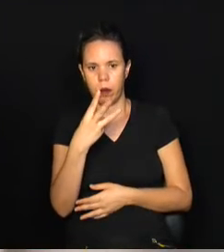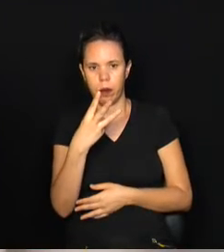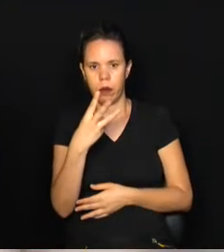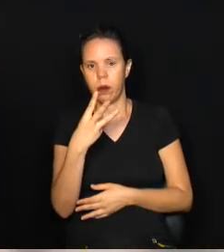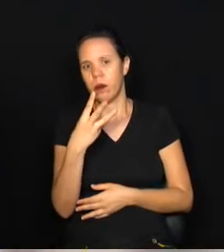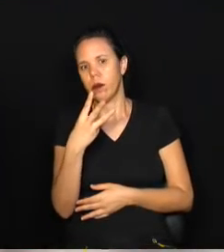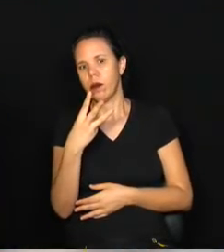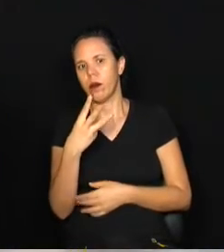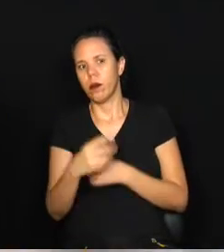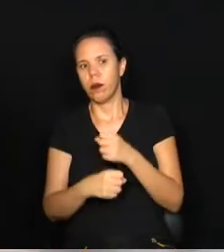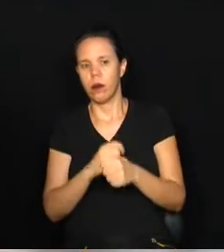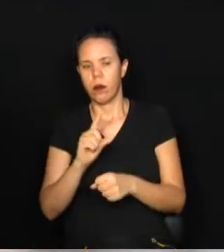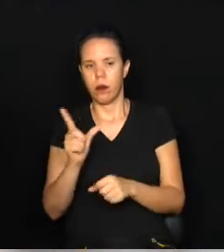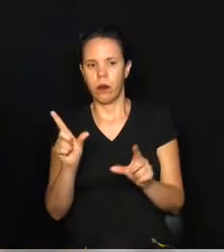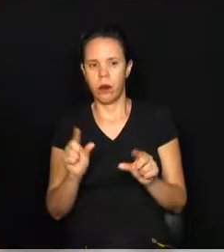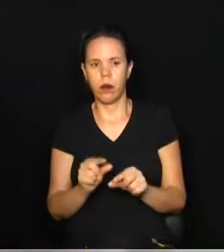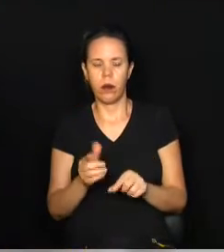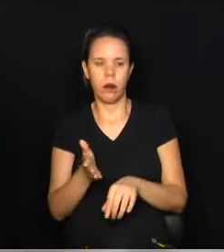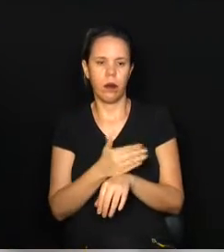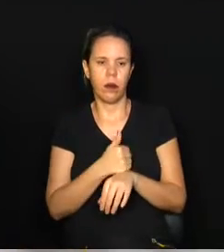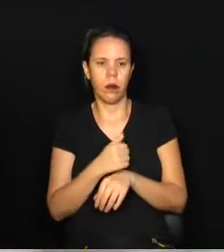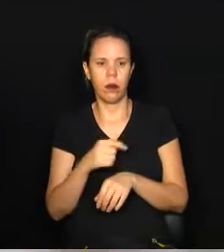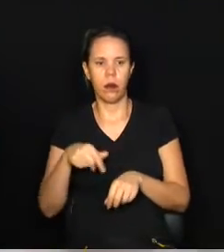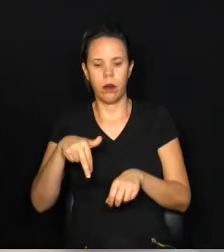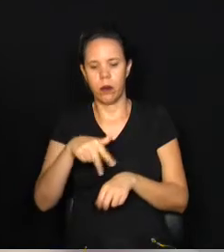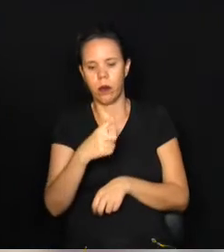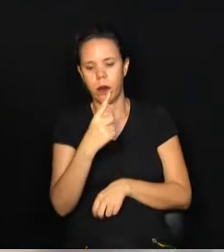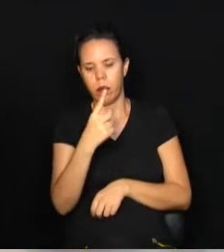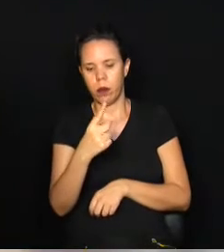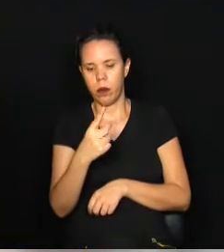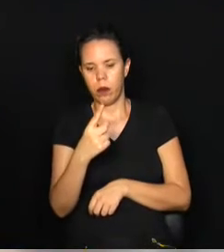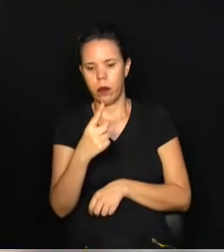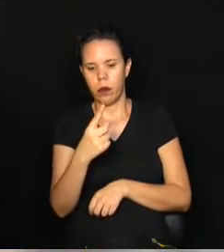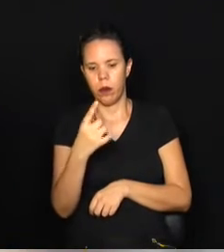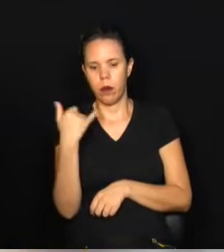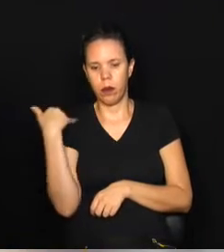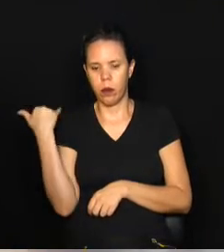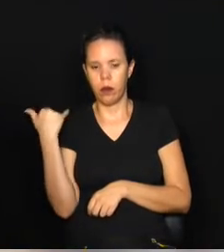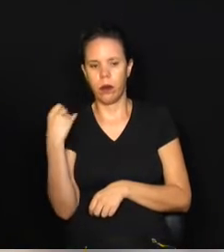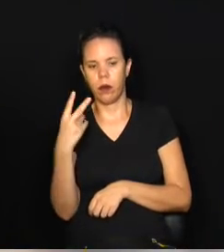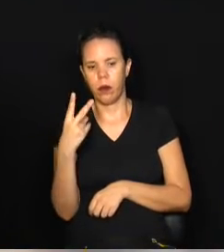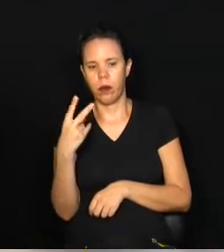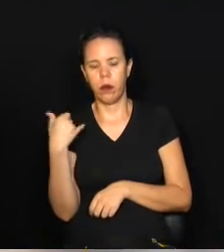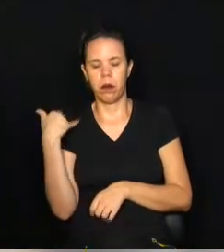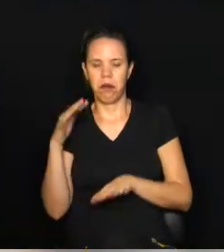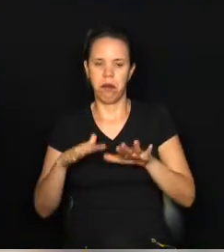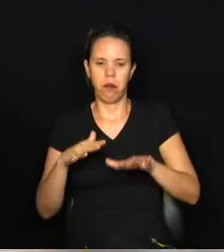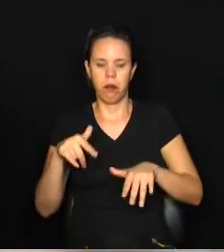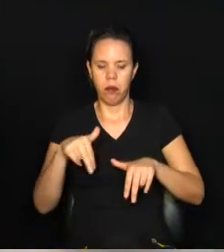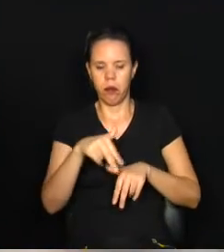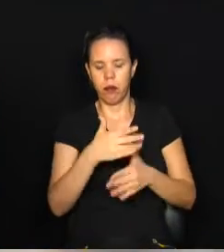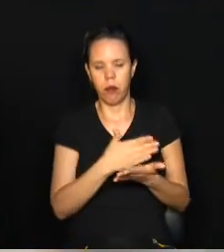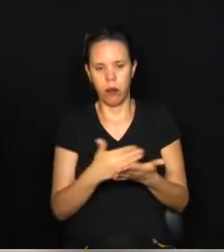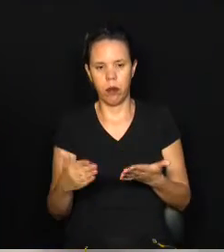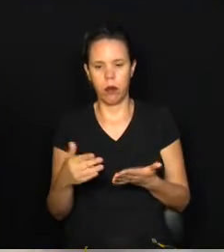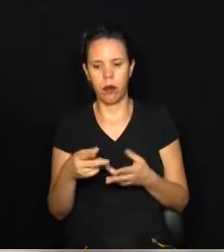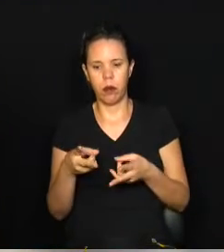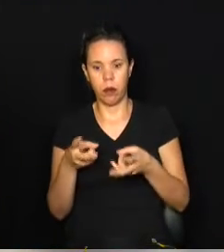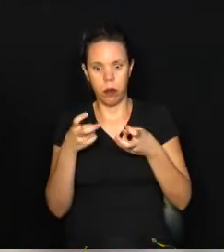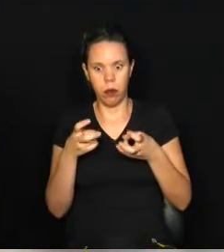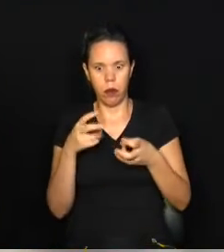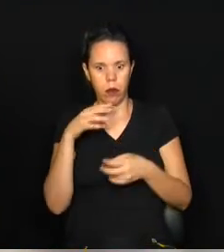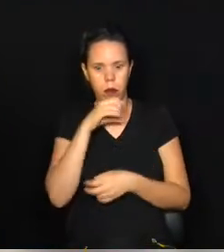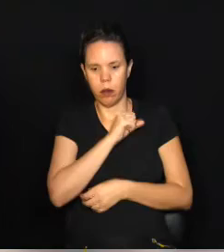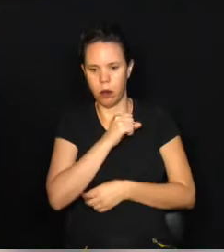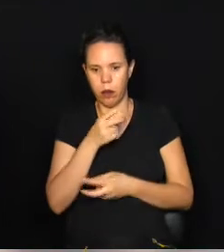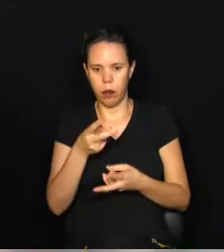pouquinho menos, ela começa a andar com 1 ano e meio, 2 anos, mas ela começa a ver quase que instantaneamente.